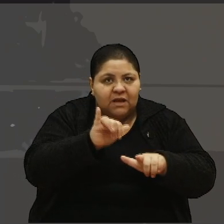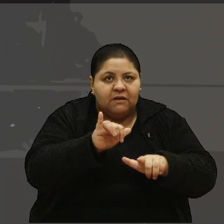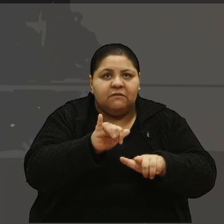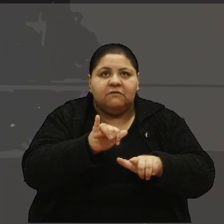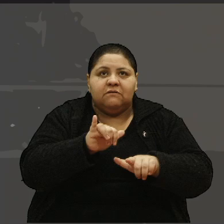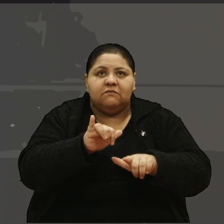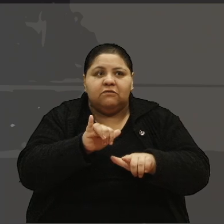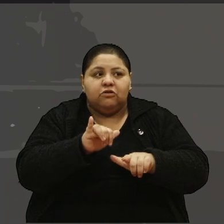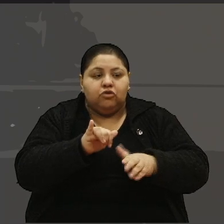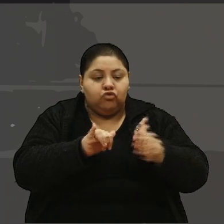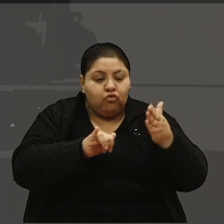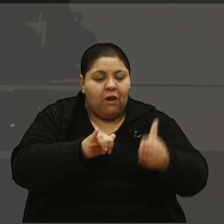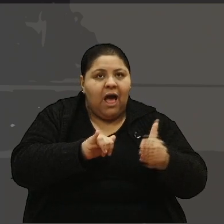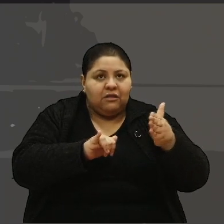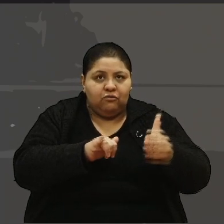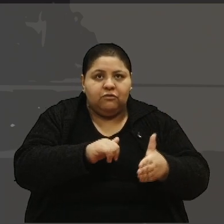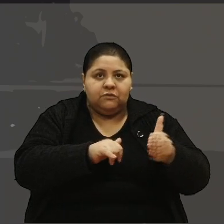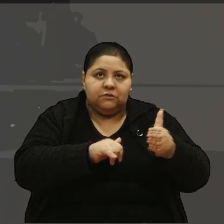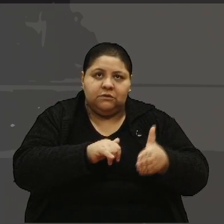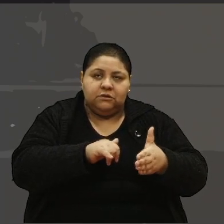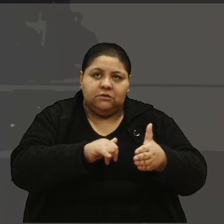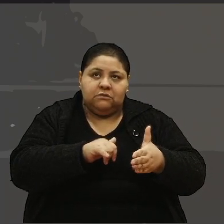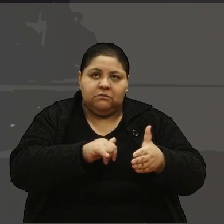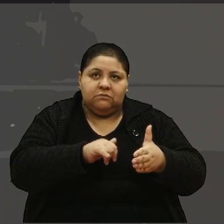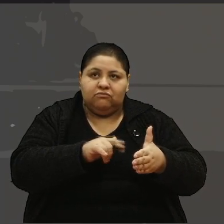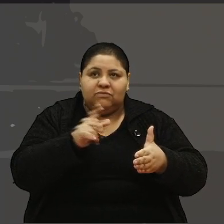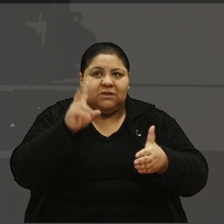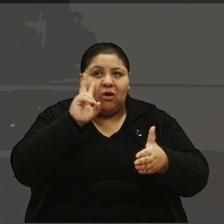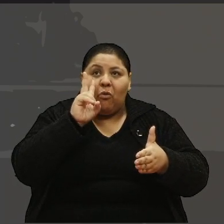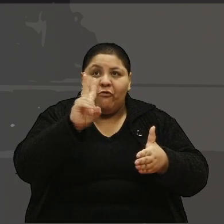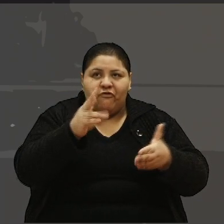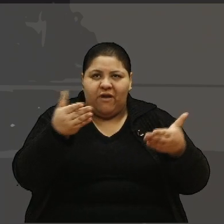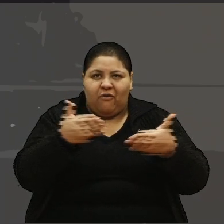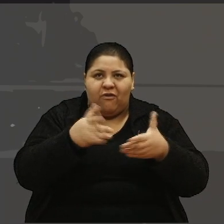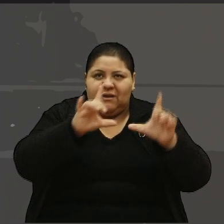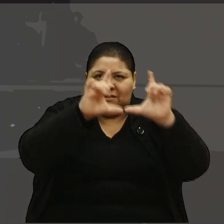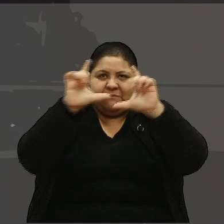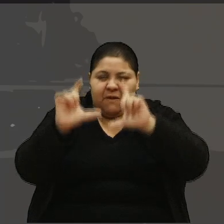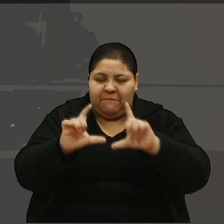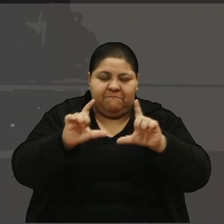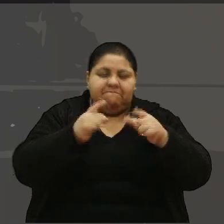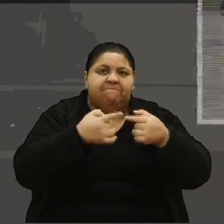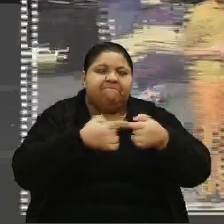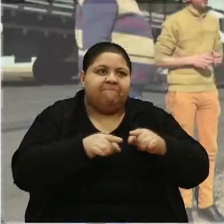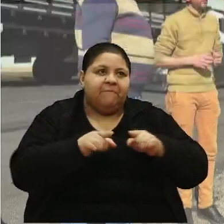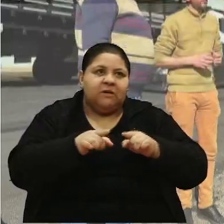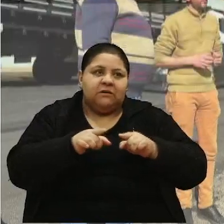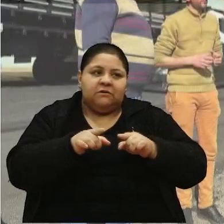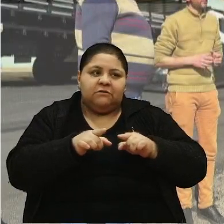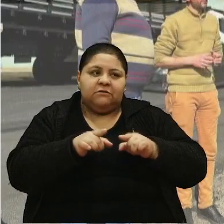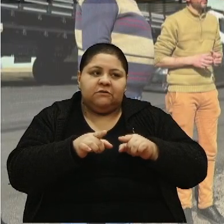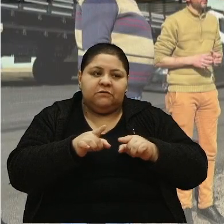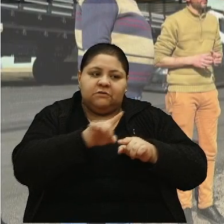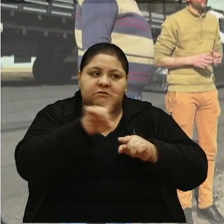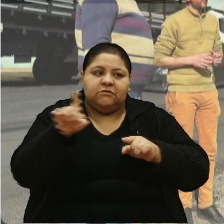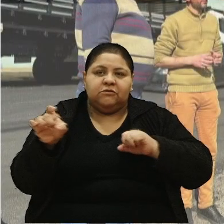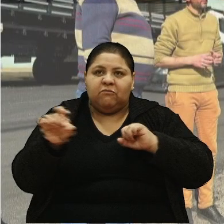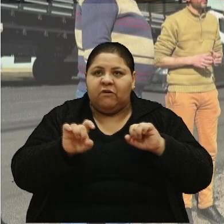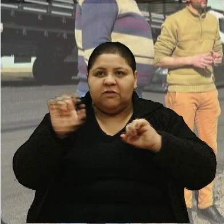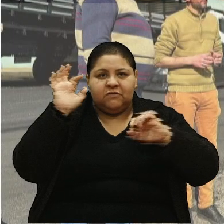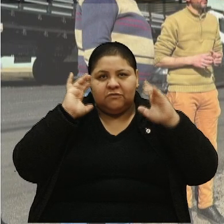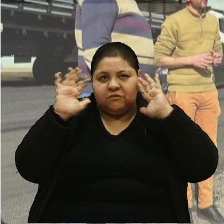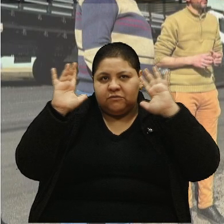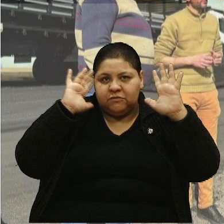numa lateral, onde que não dá para visualizar muito bem nas imagens ali, mas para que você possa